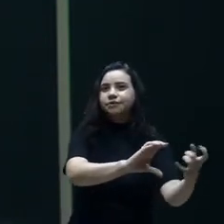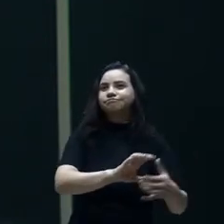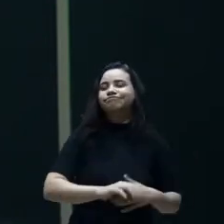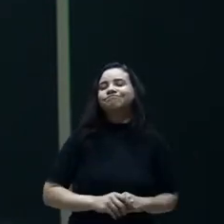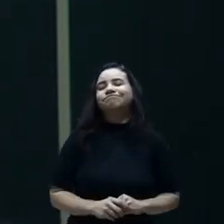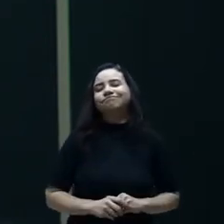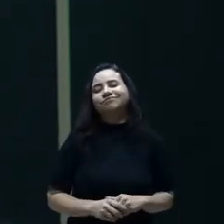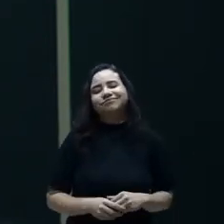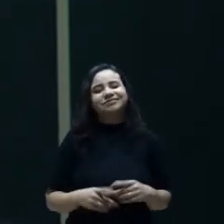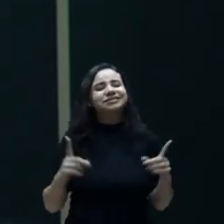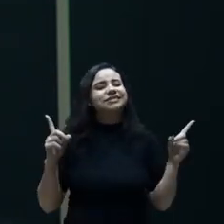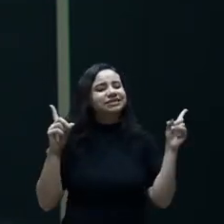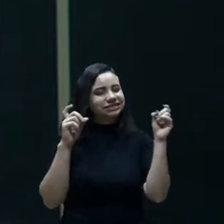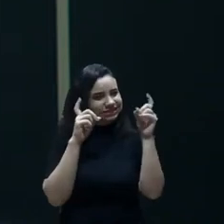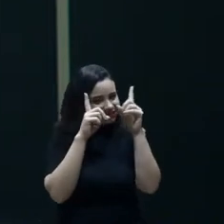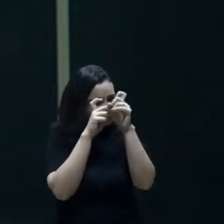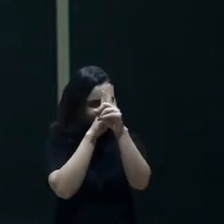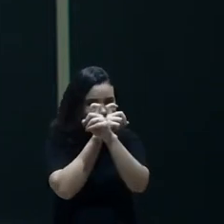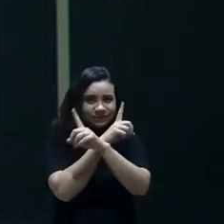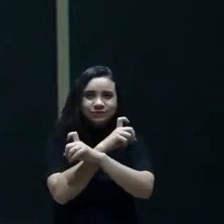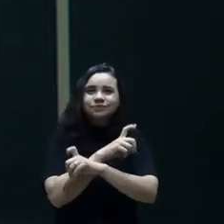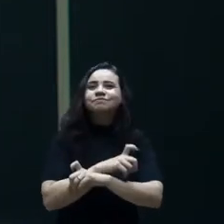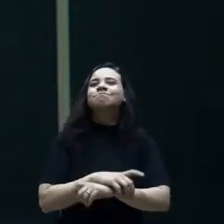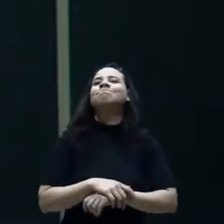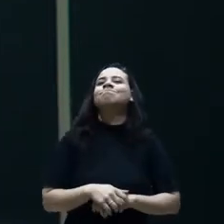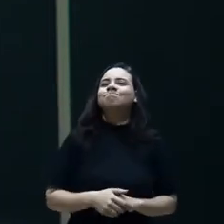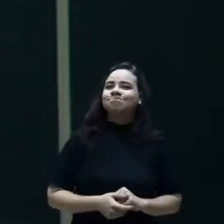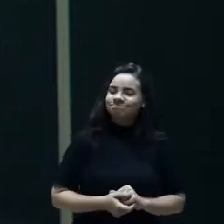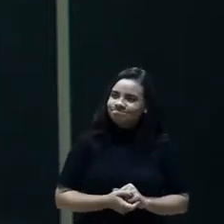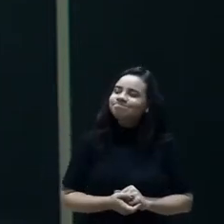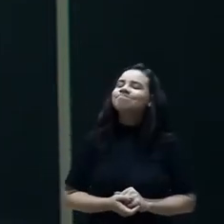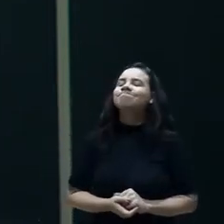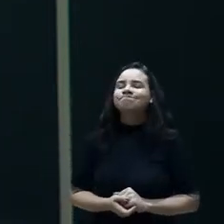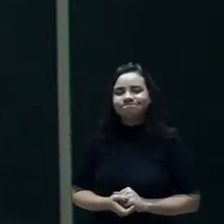Como é difícil não se render a esses prazeres.